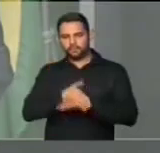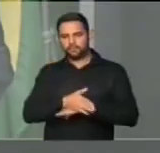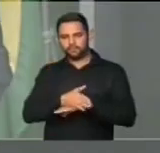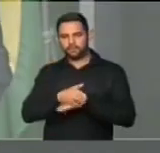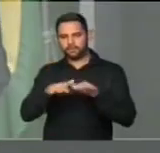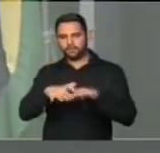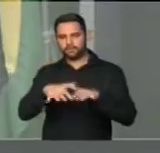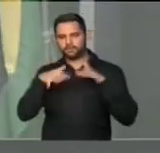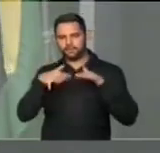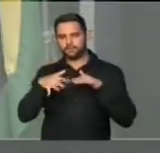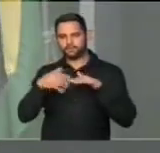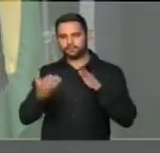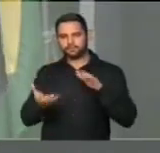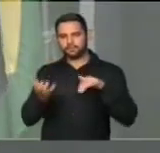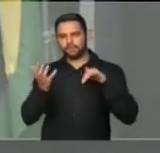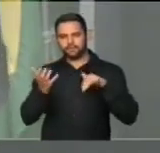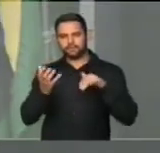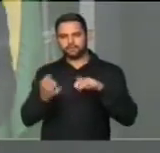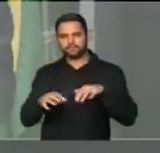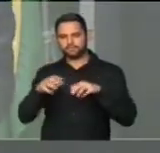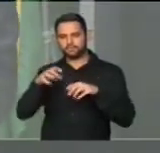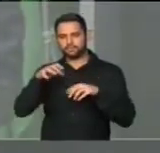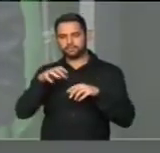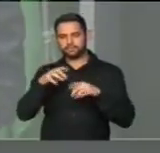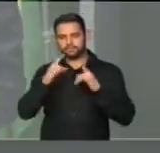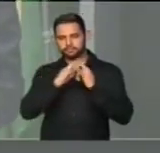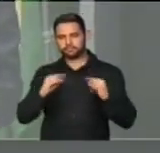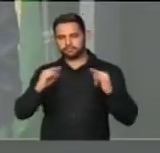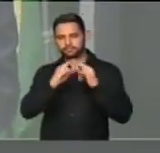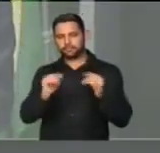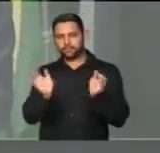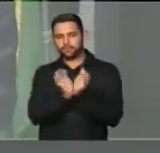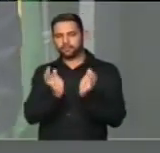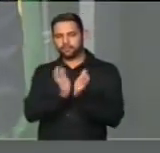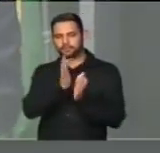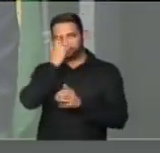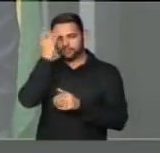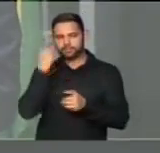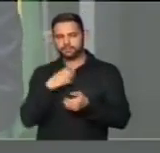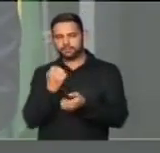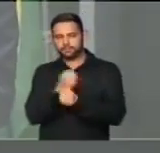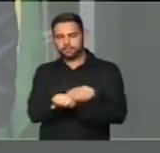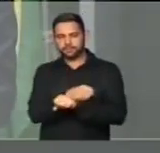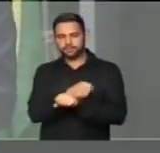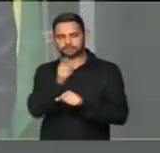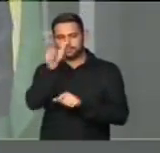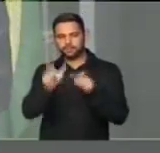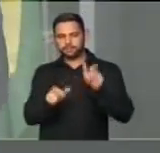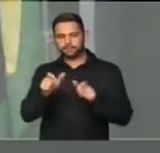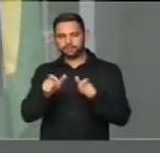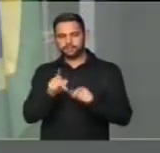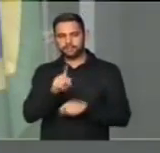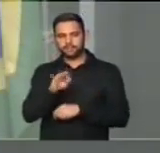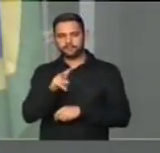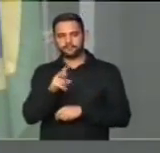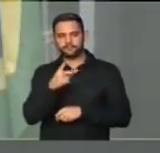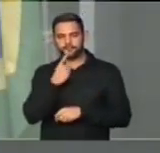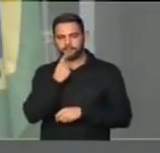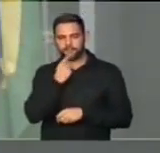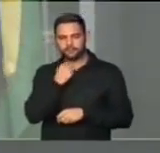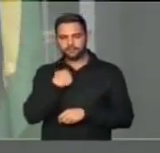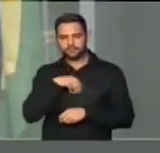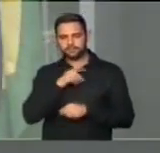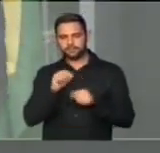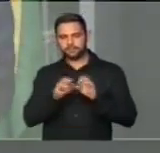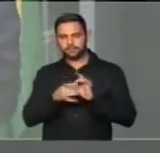frente do Congresso Nacional acampando no gramado, ou um grupo de pessoas que estão acorrentadas nos pilares do Salão Verde, dizendo que de lá